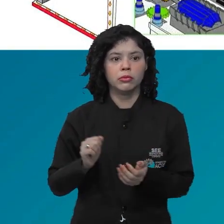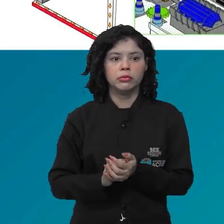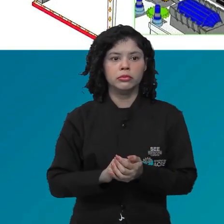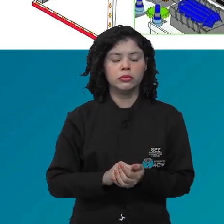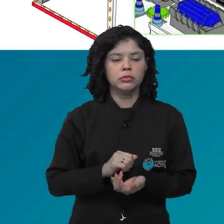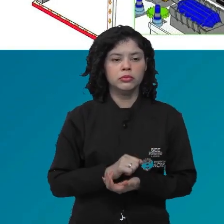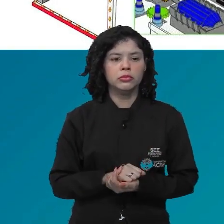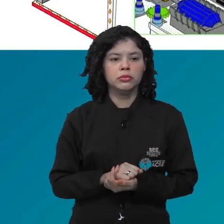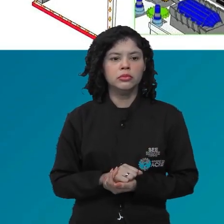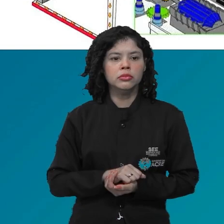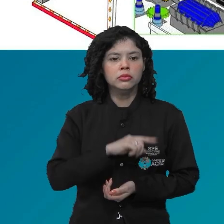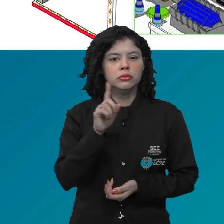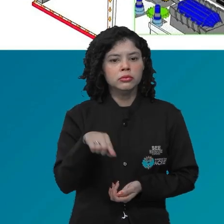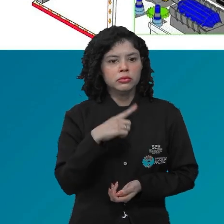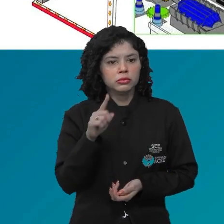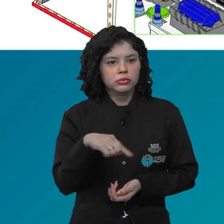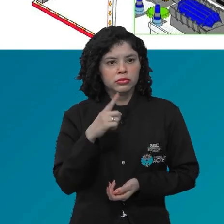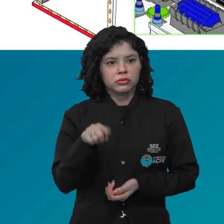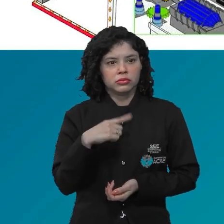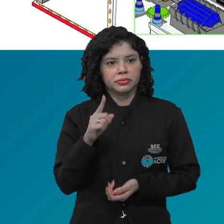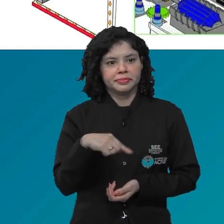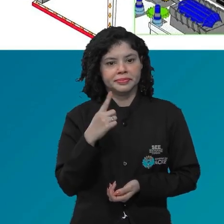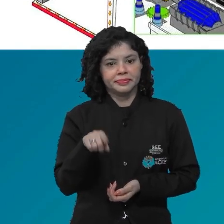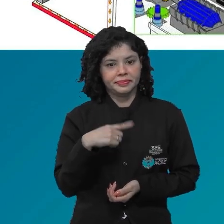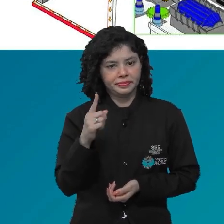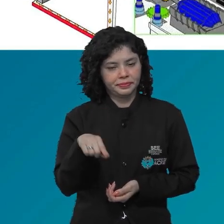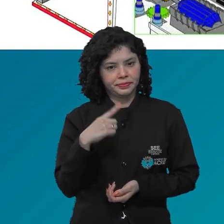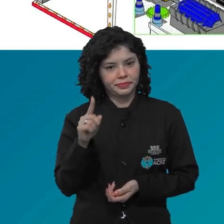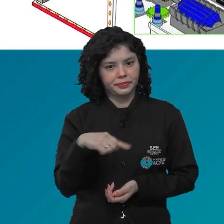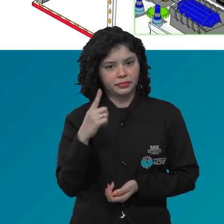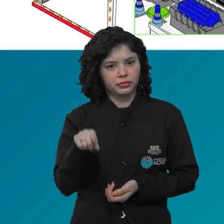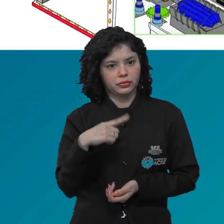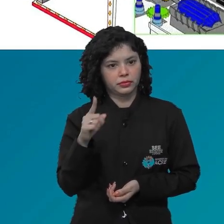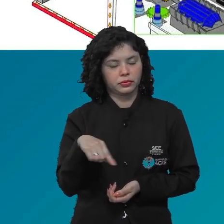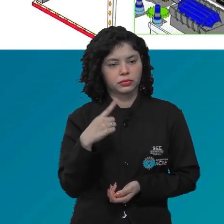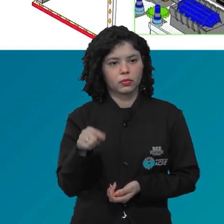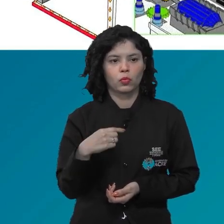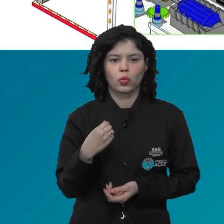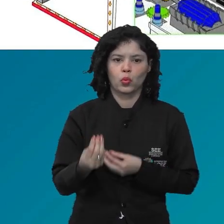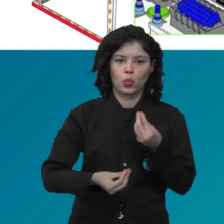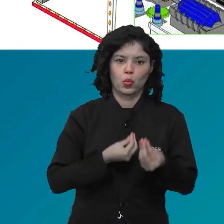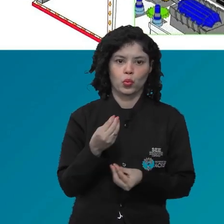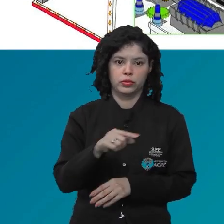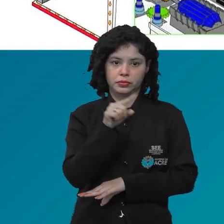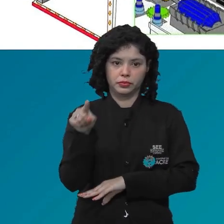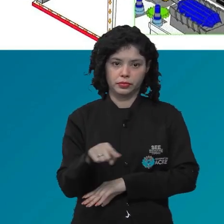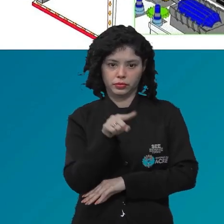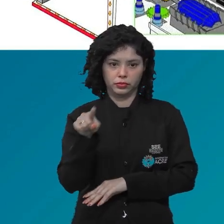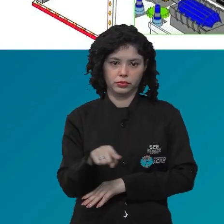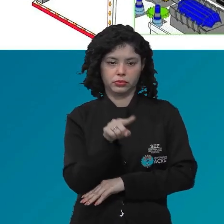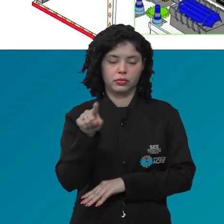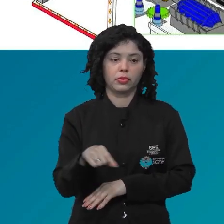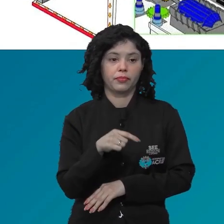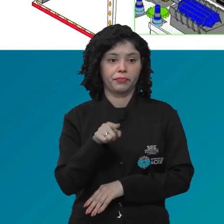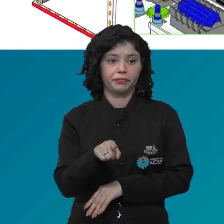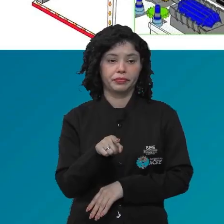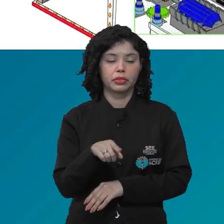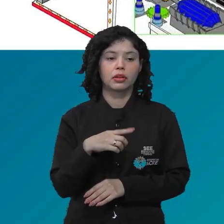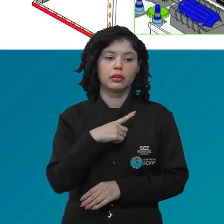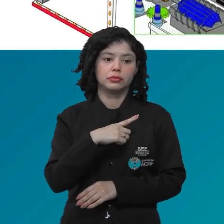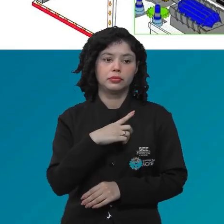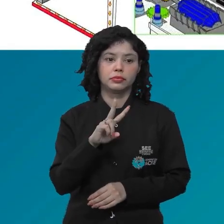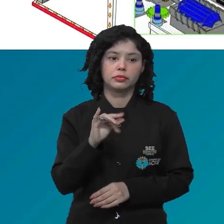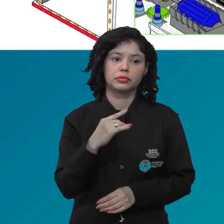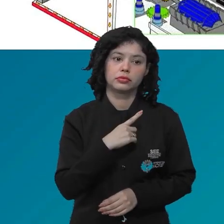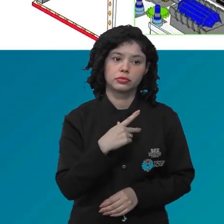pá, né? E essa pá, ela vai o quê? Ela vai girar, né? Como se fosse ali um catavento, né? E essa rotação aqui